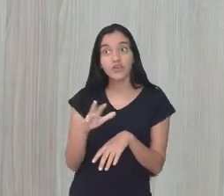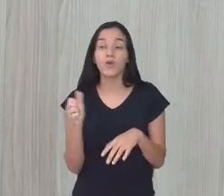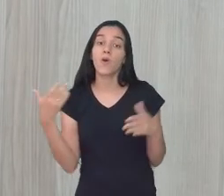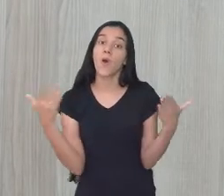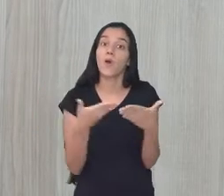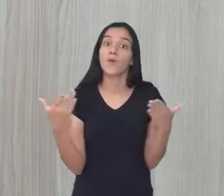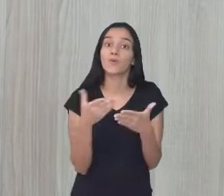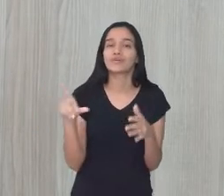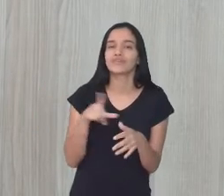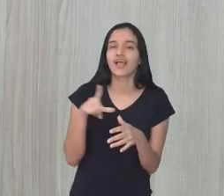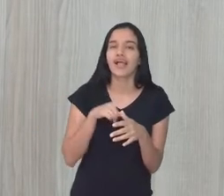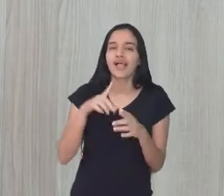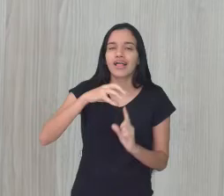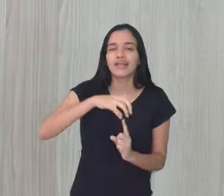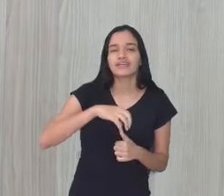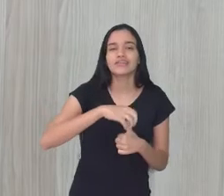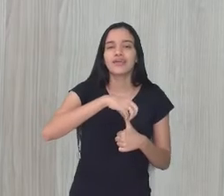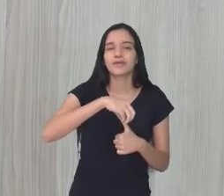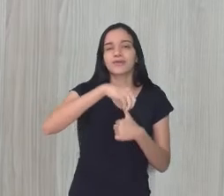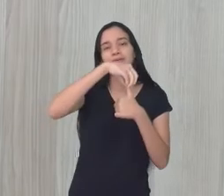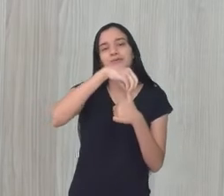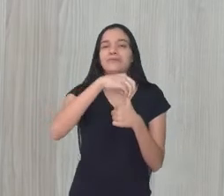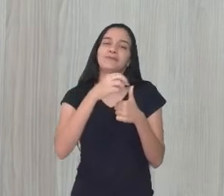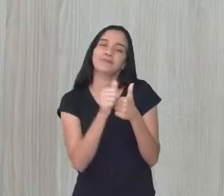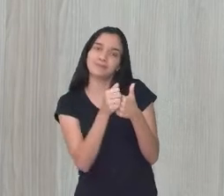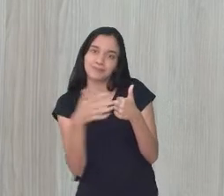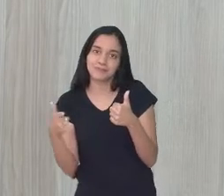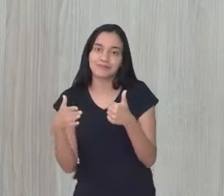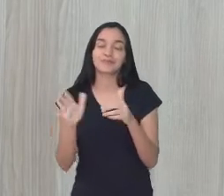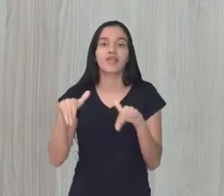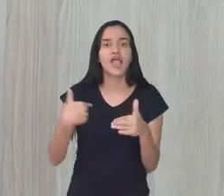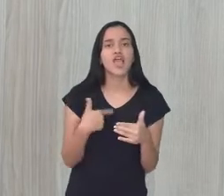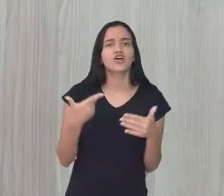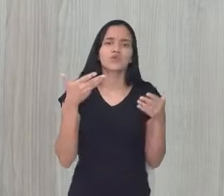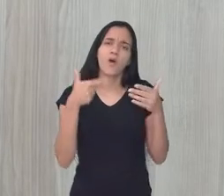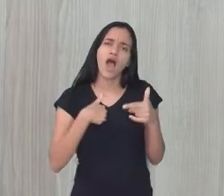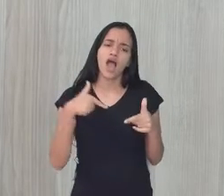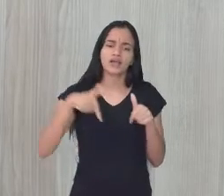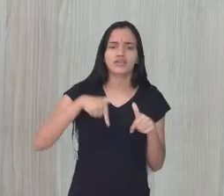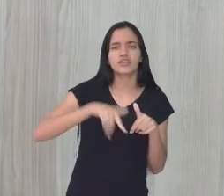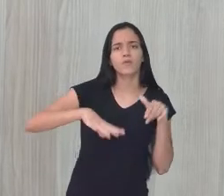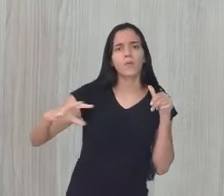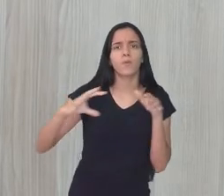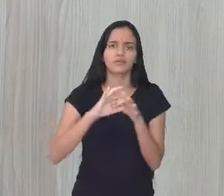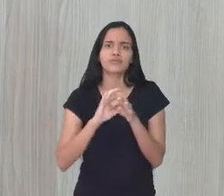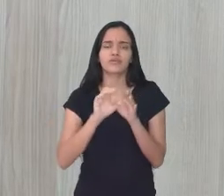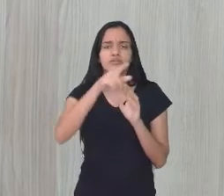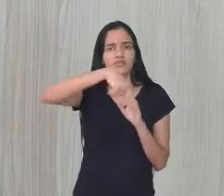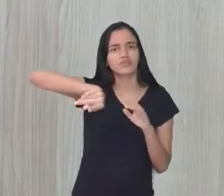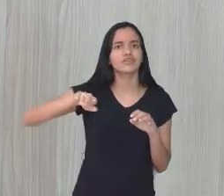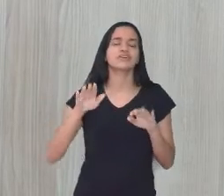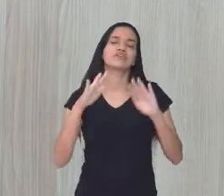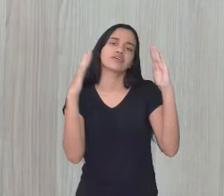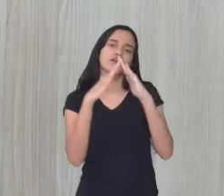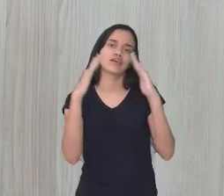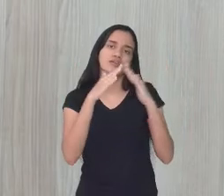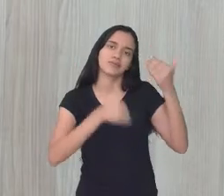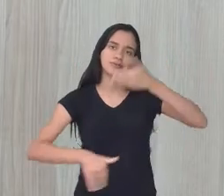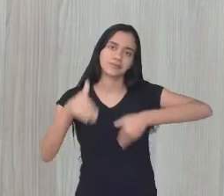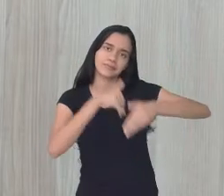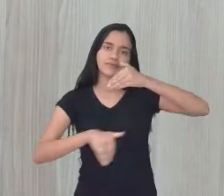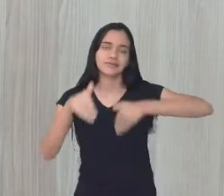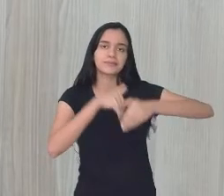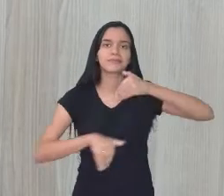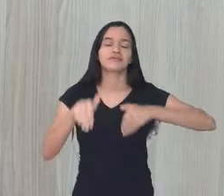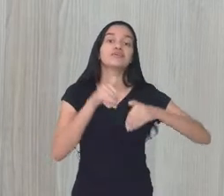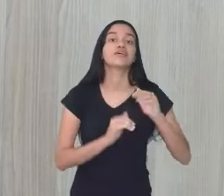Pois Hoje é. ele tem um reinado para Exato. conversar. Eu já tô aqui conectada e você que está em casa pode participar da aula da professora